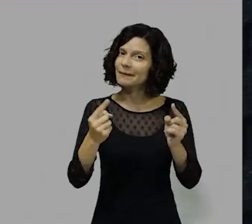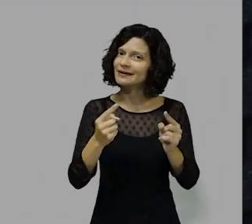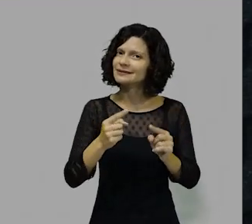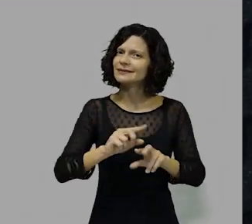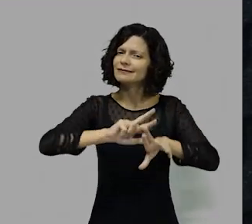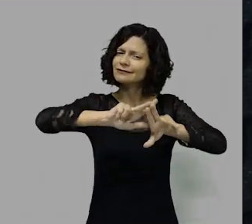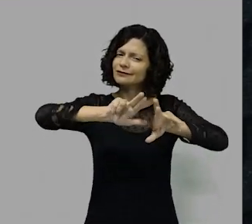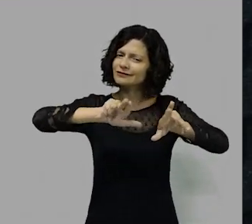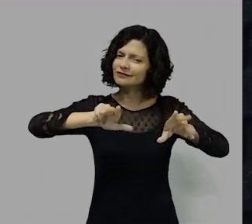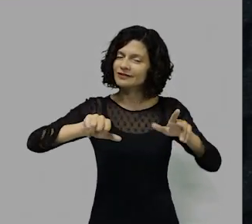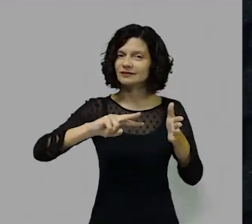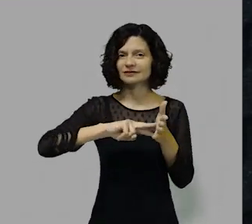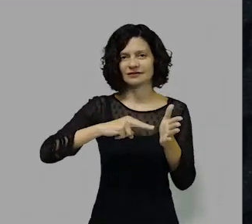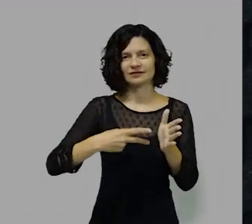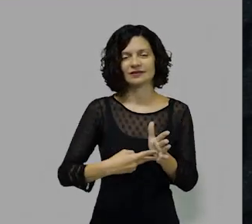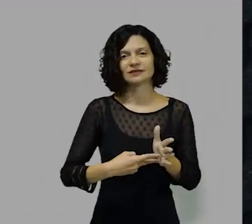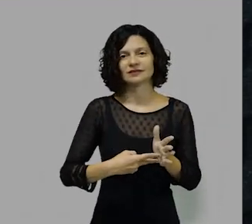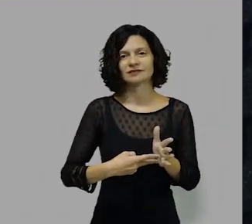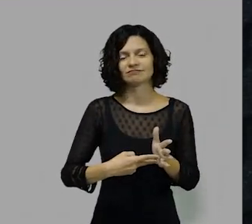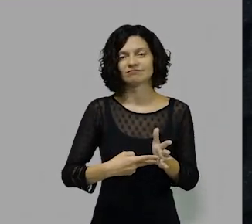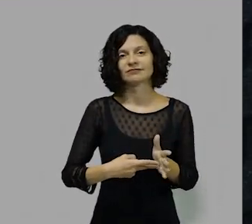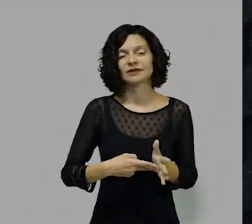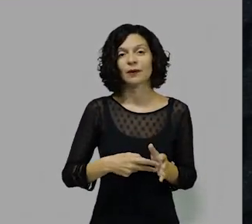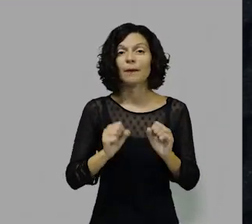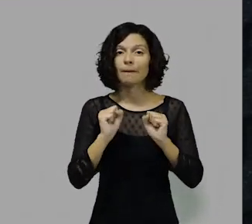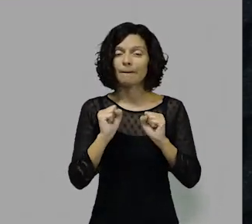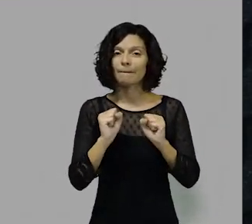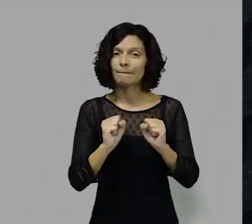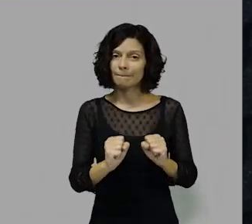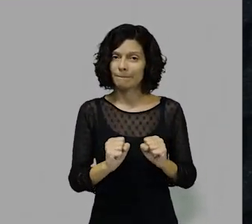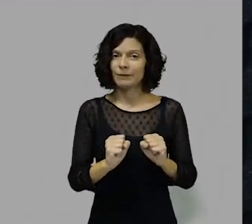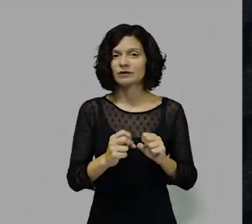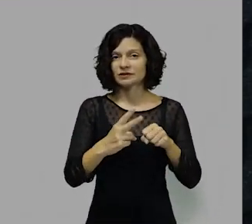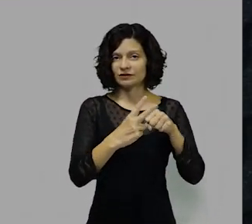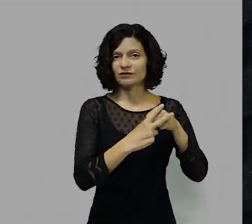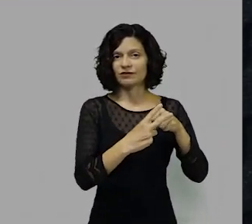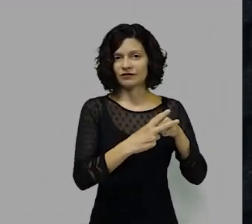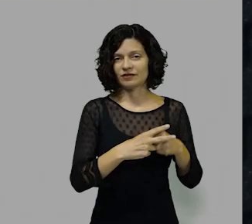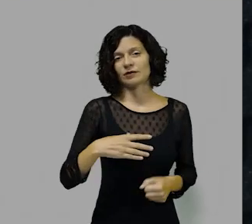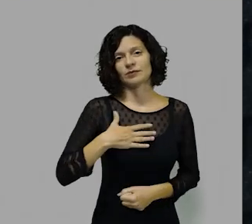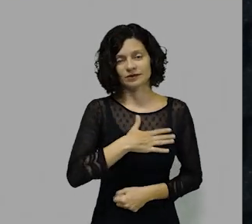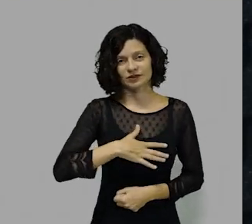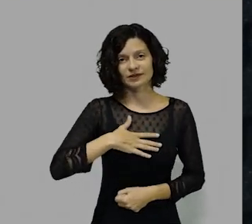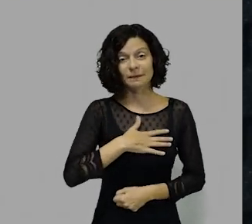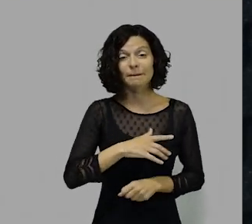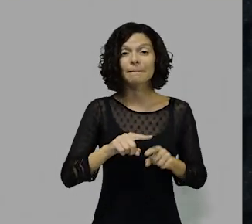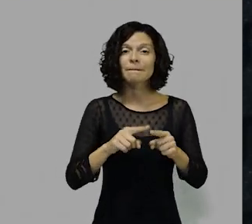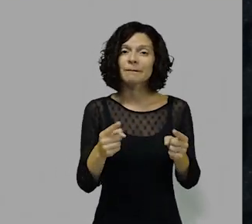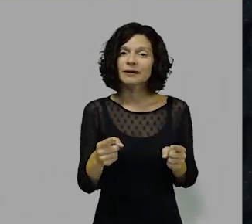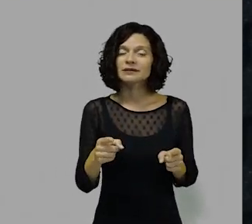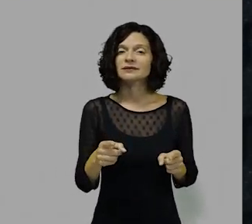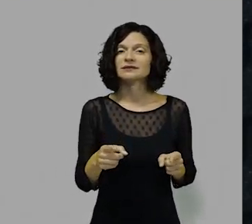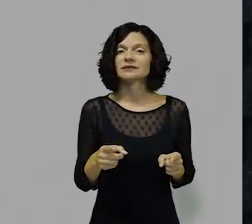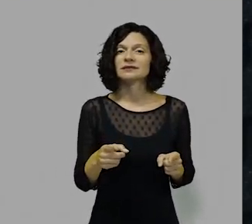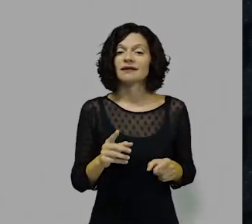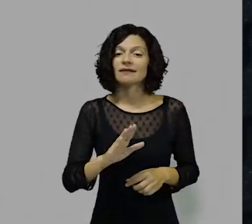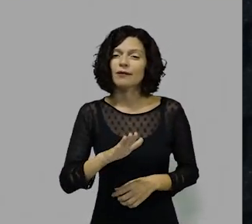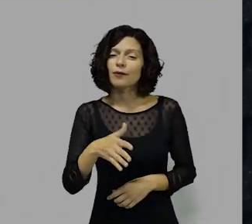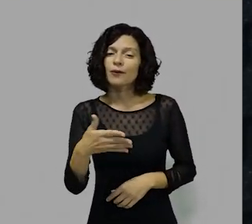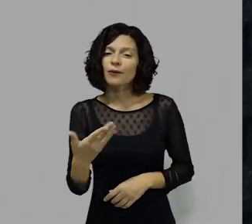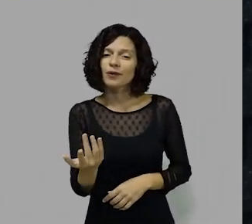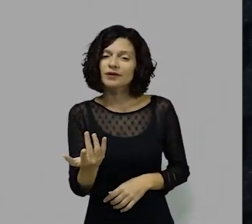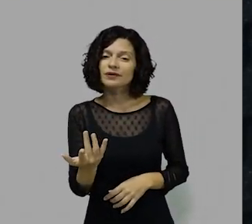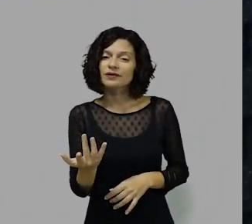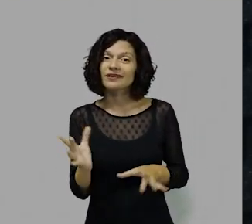um sentido. Like pode ser o verbo gostar, I like you, eu gosto de você, mas quando ele faz função